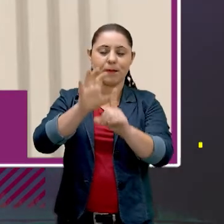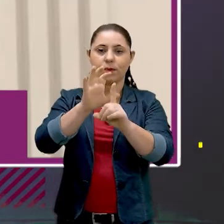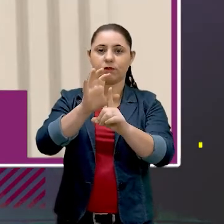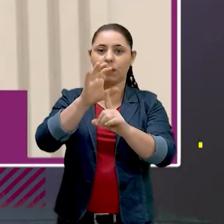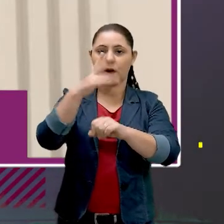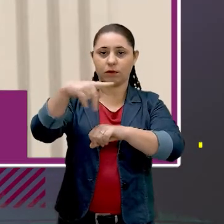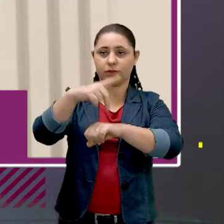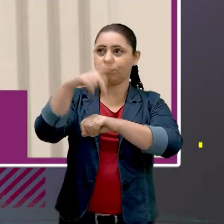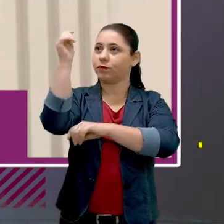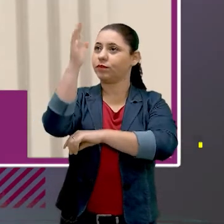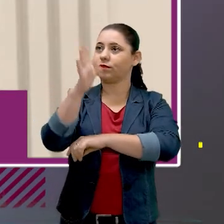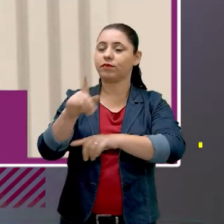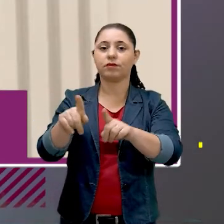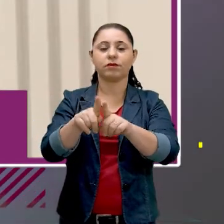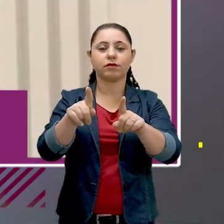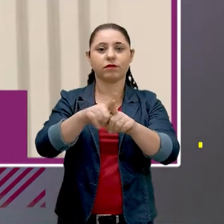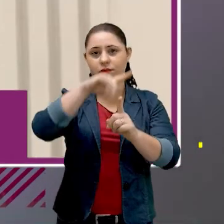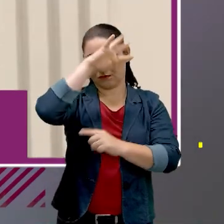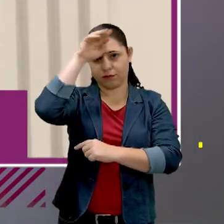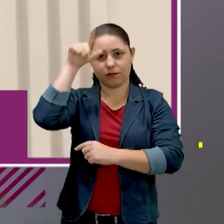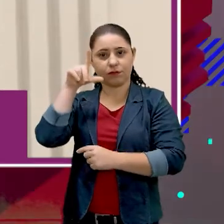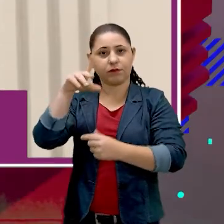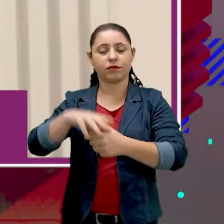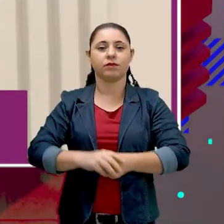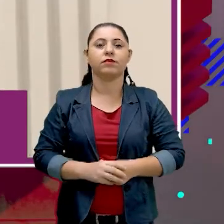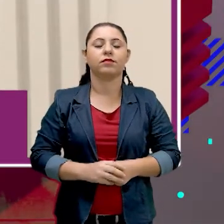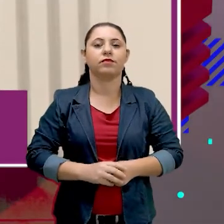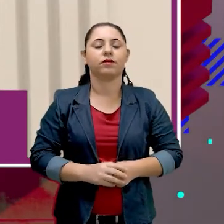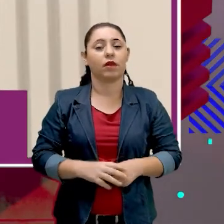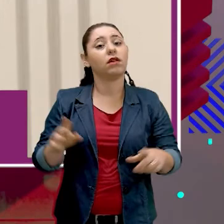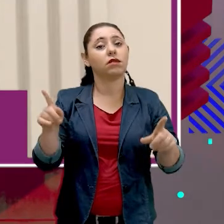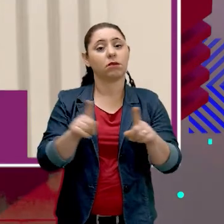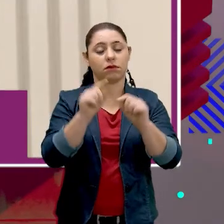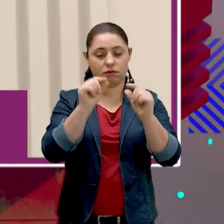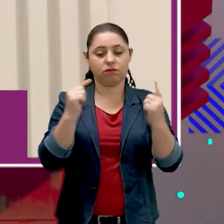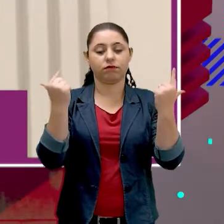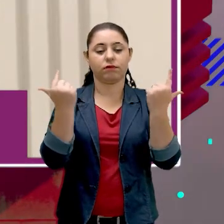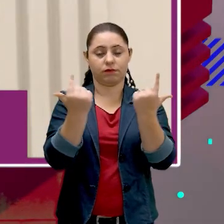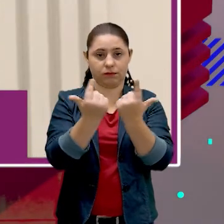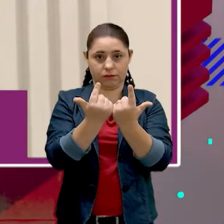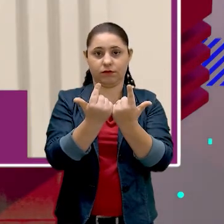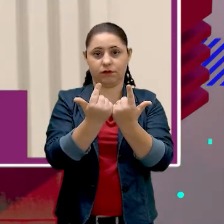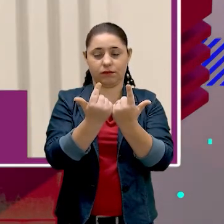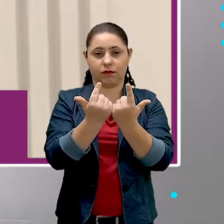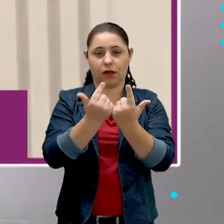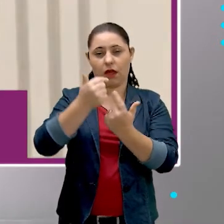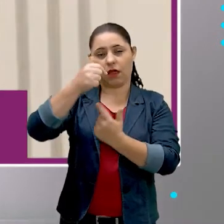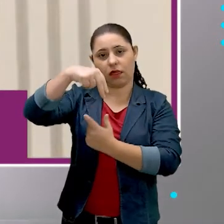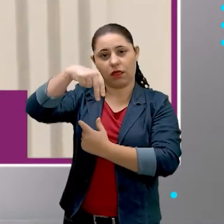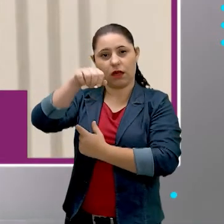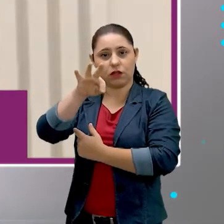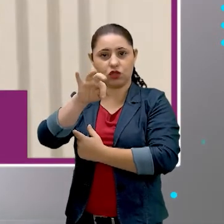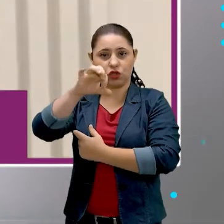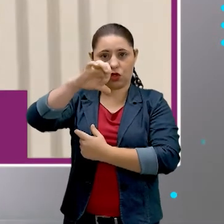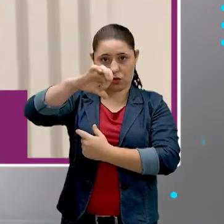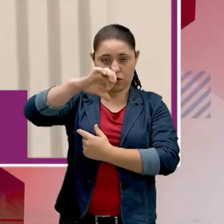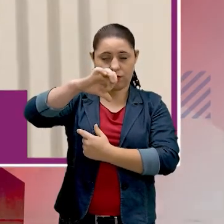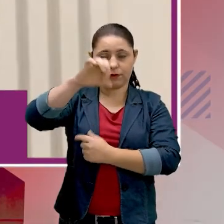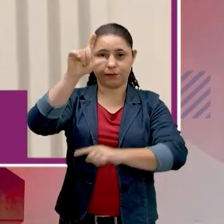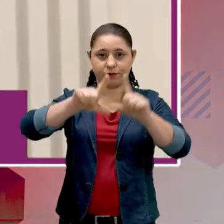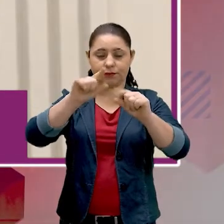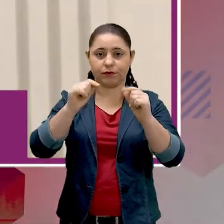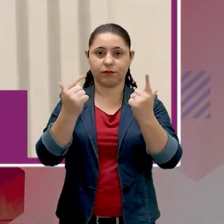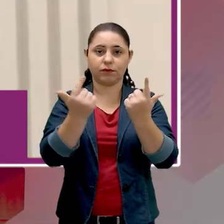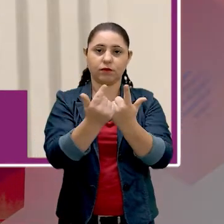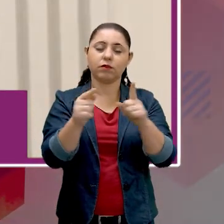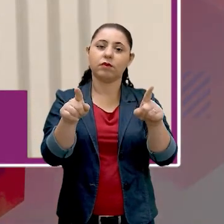impactos diretos ao nosso país, Brasil, e também Mato Grosso do Sul. Além da Assembleia Legislativa de Mato Grosso do Sul no canal 9 da NET,